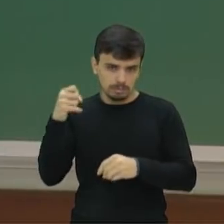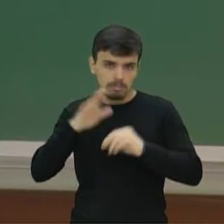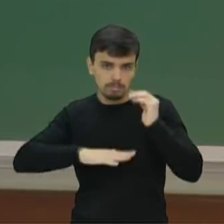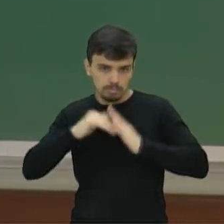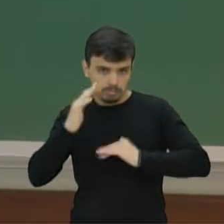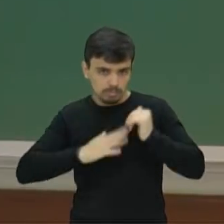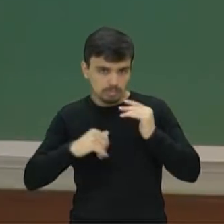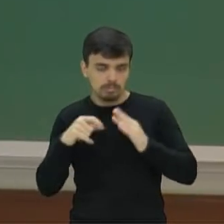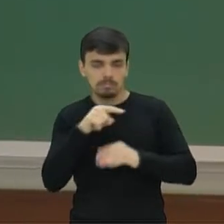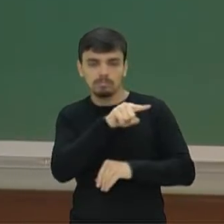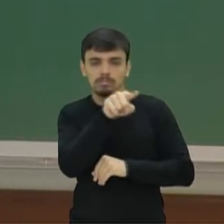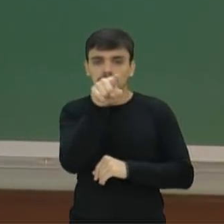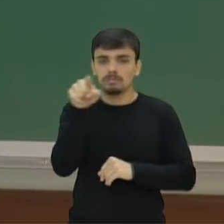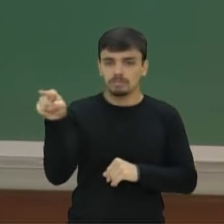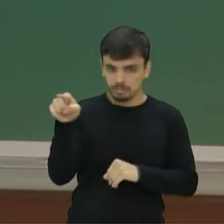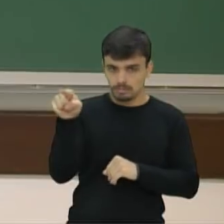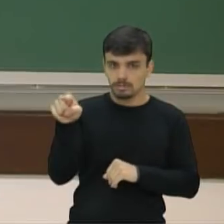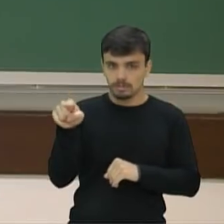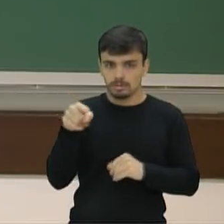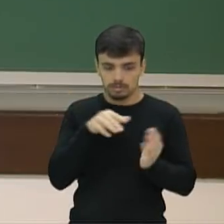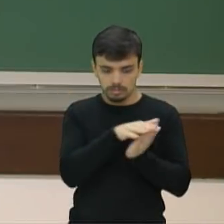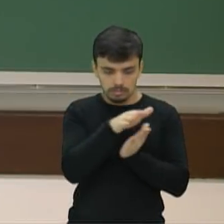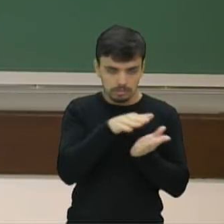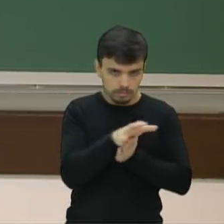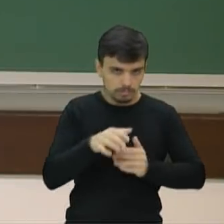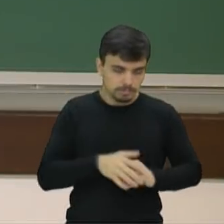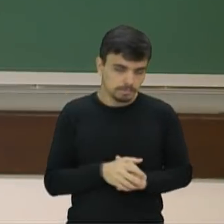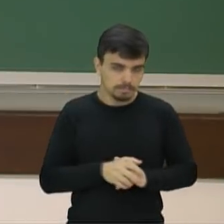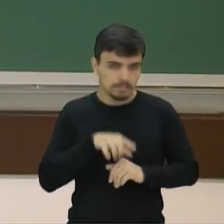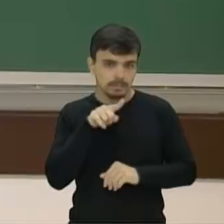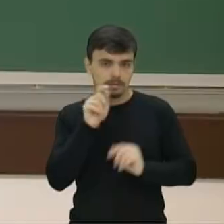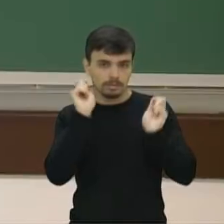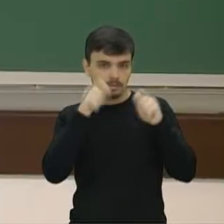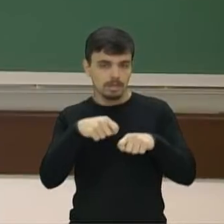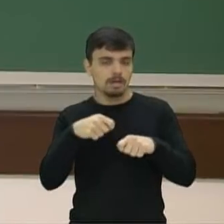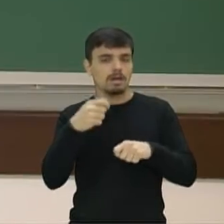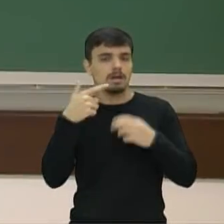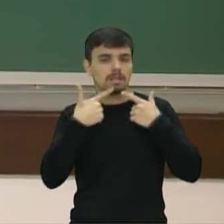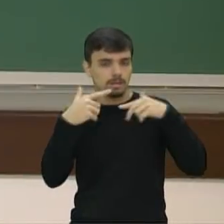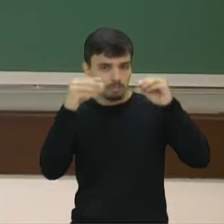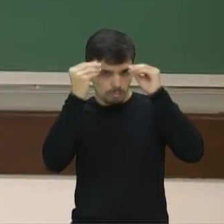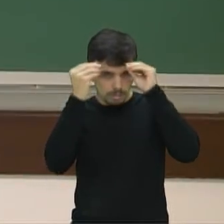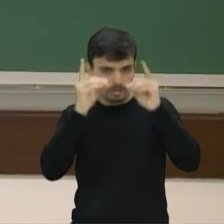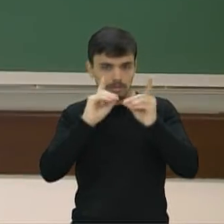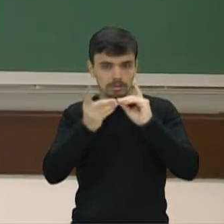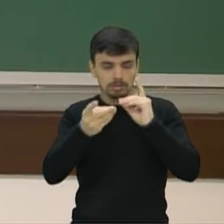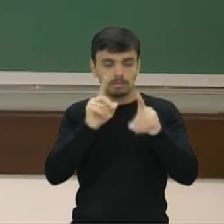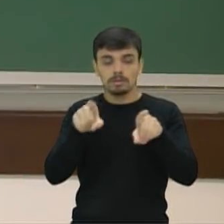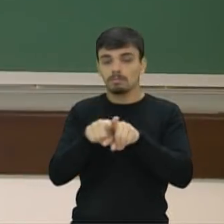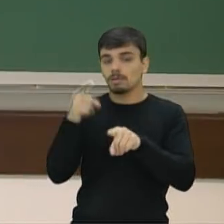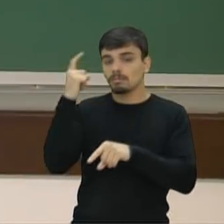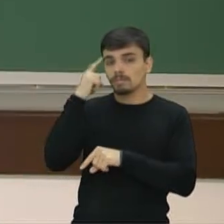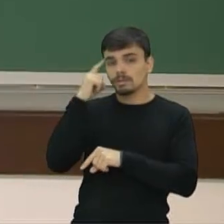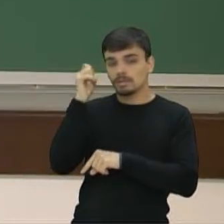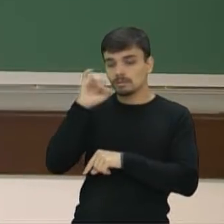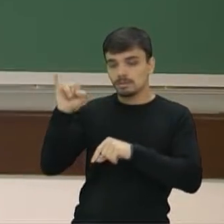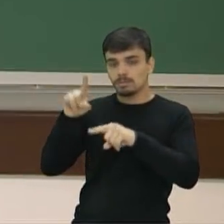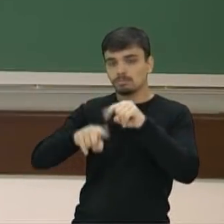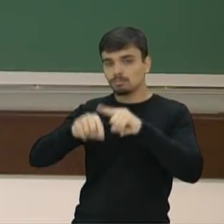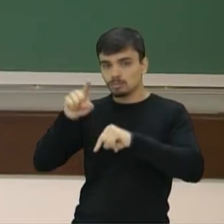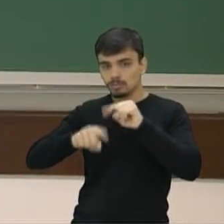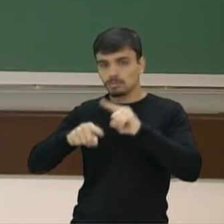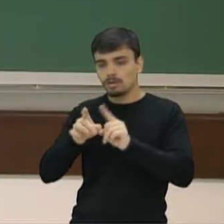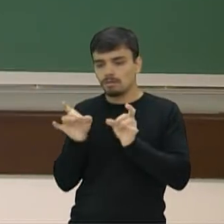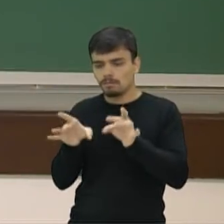de levar você ao consumo. Você pode pensar numa linguagem dinâmica, você pode pensar que se o produto, se você vai